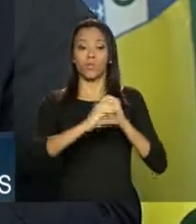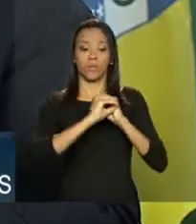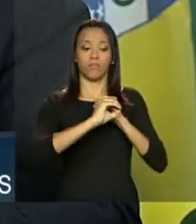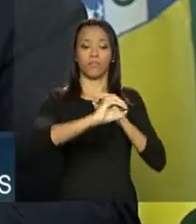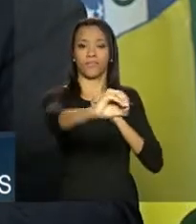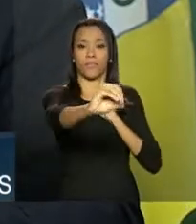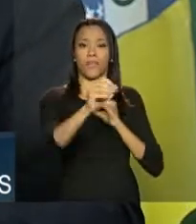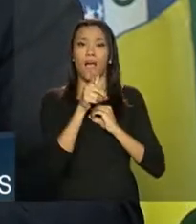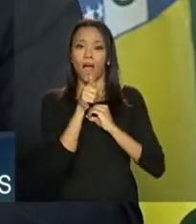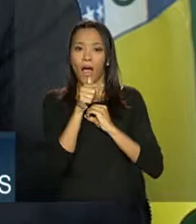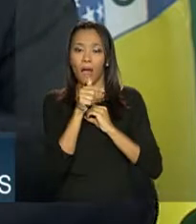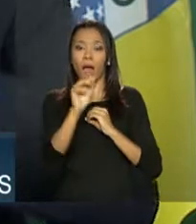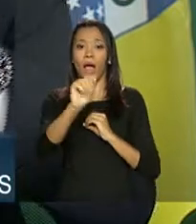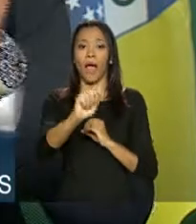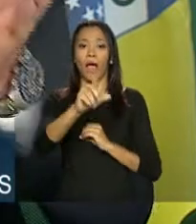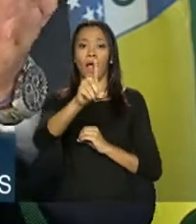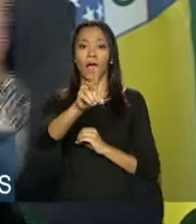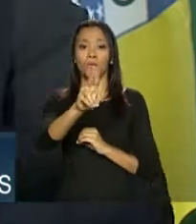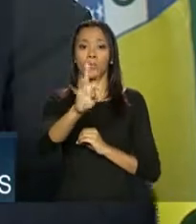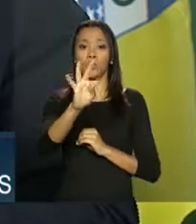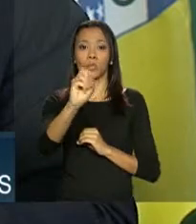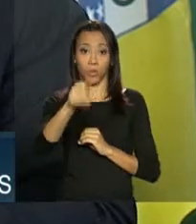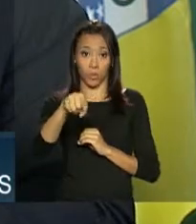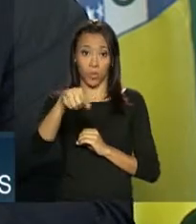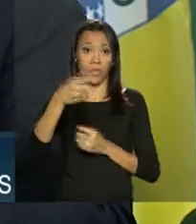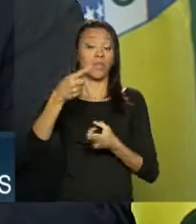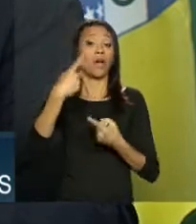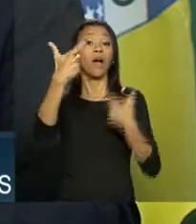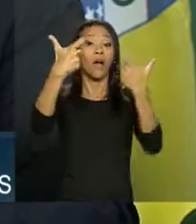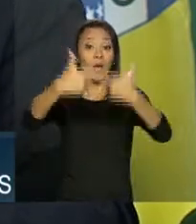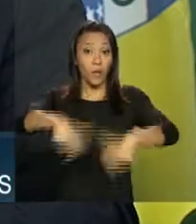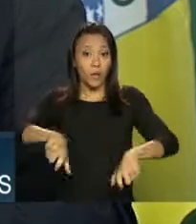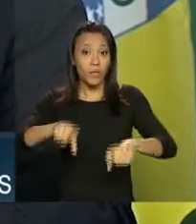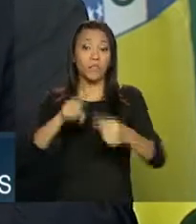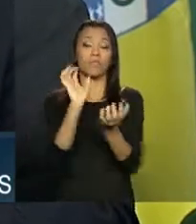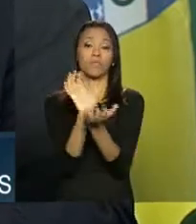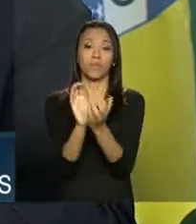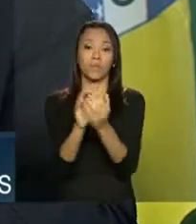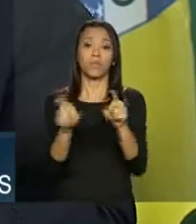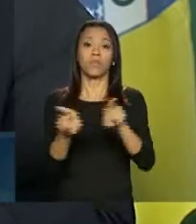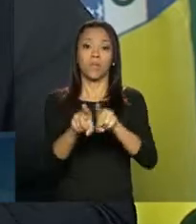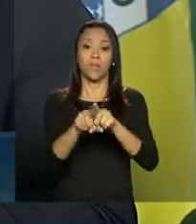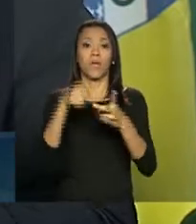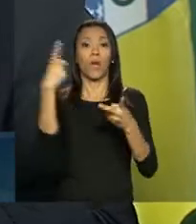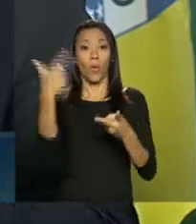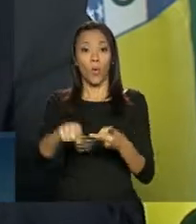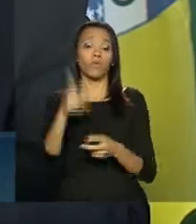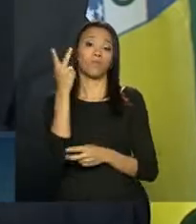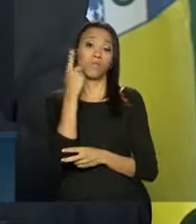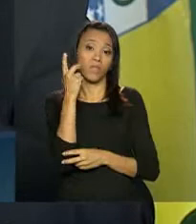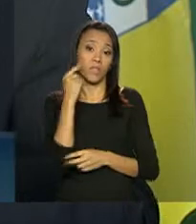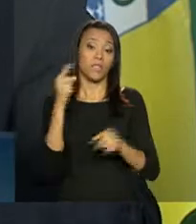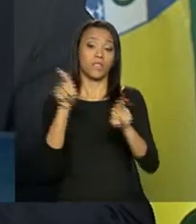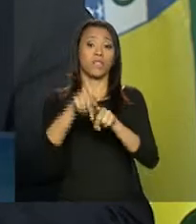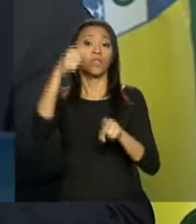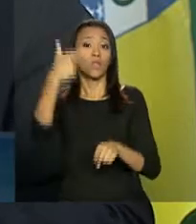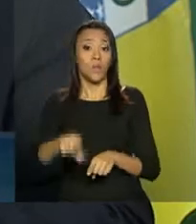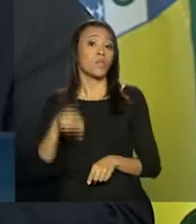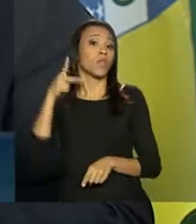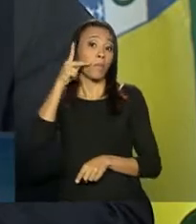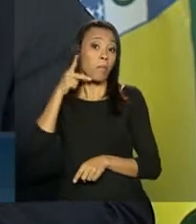Agreste em Pernambuco o cinturão das Águas no Ceará a Vertentes litorâneas na Paraíba